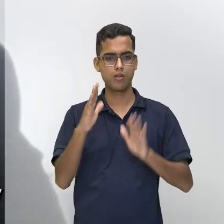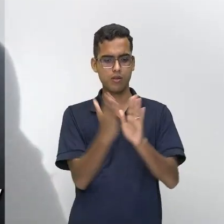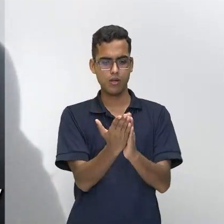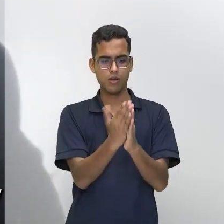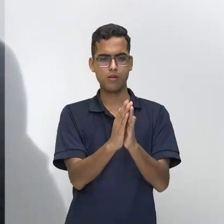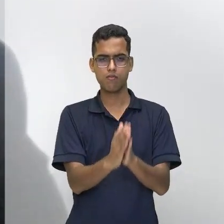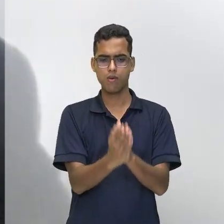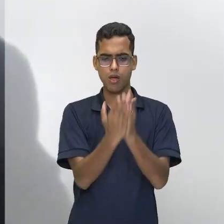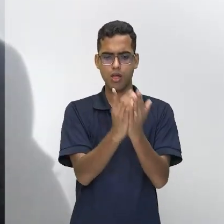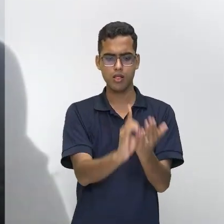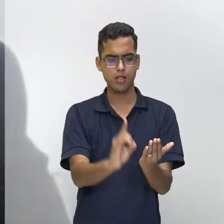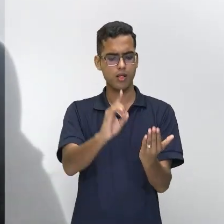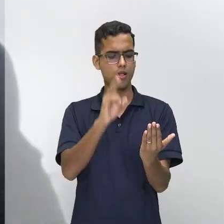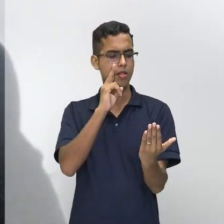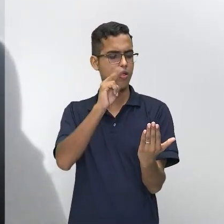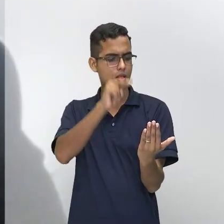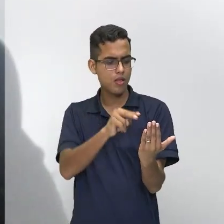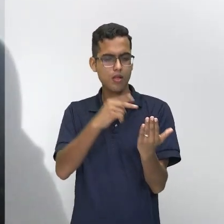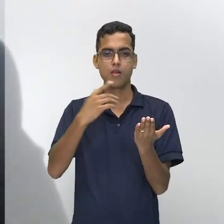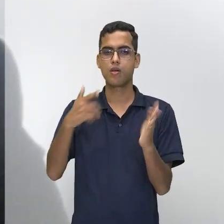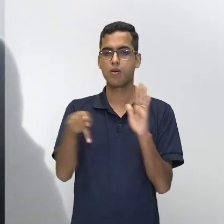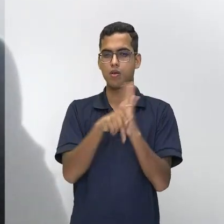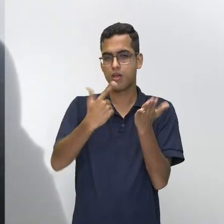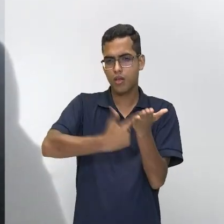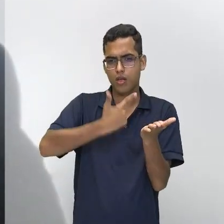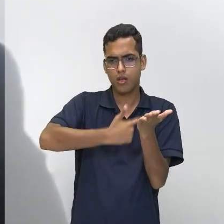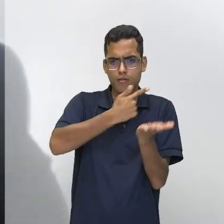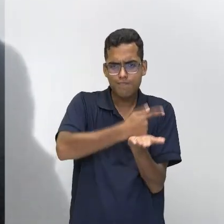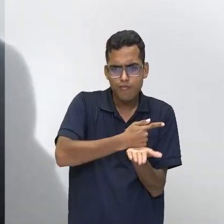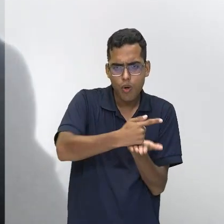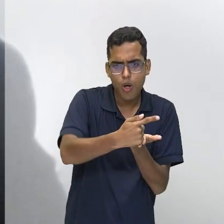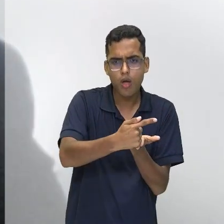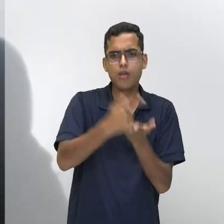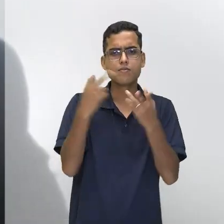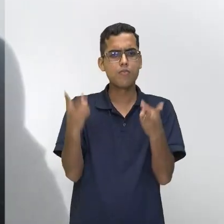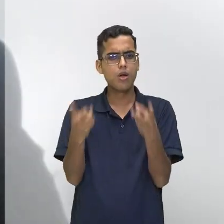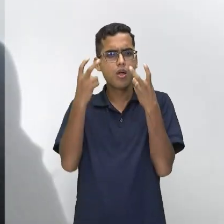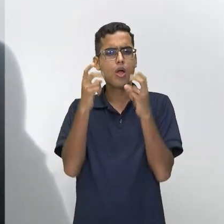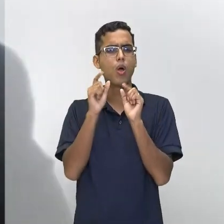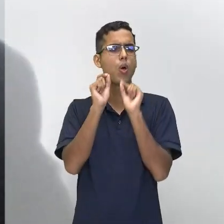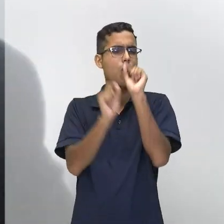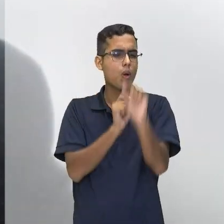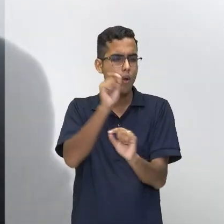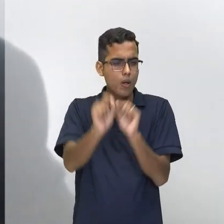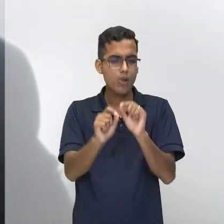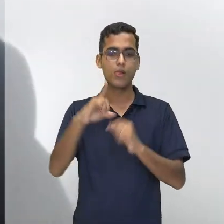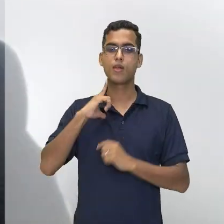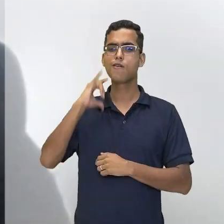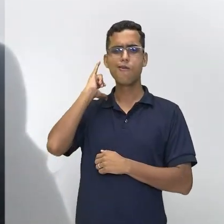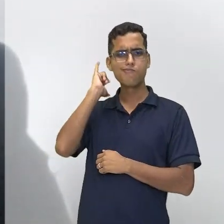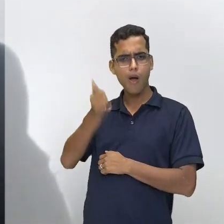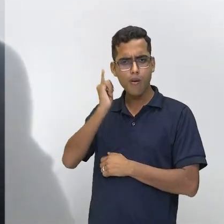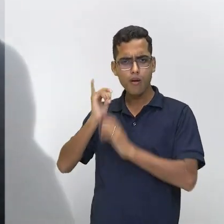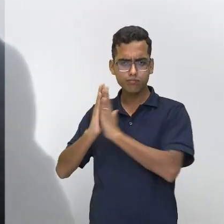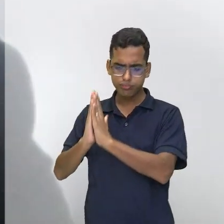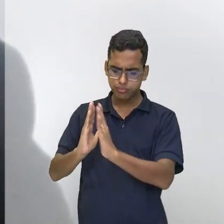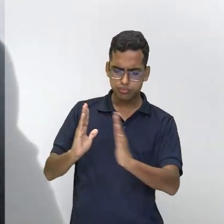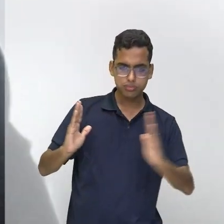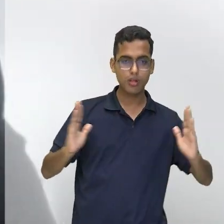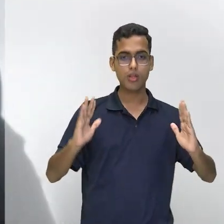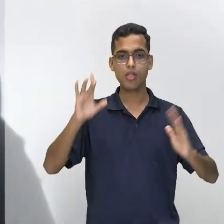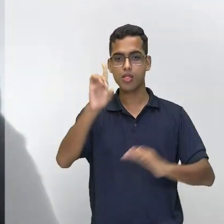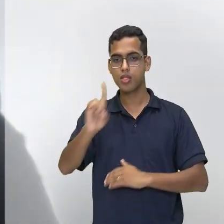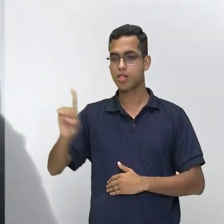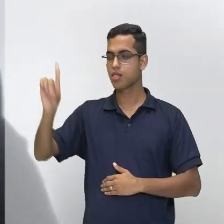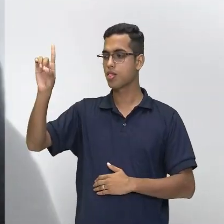palavra de Deus, lá no livro do Gênesis, também nos deparamos com a narrativa de que Deus coloca